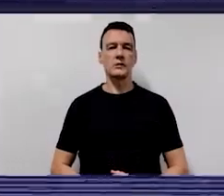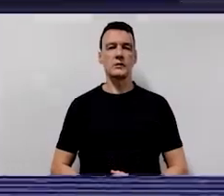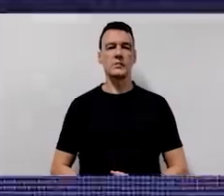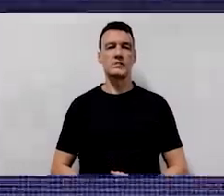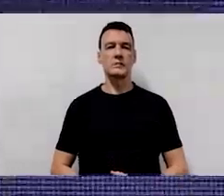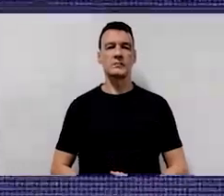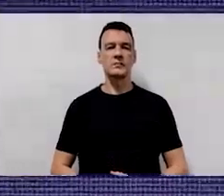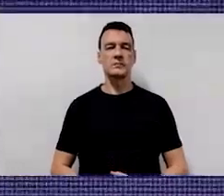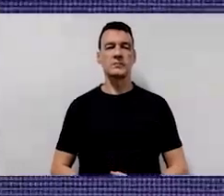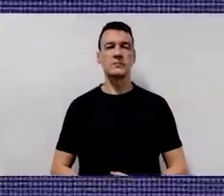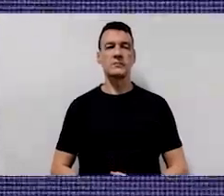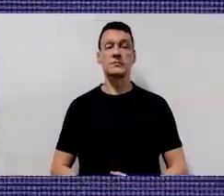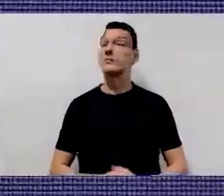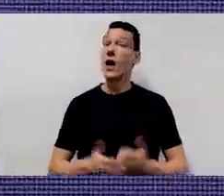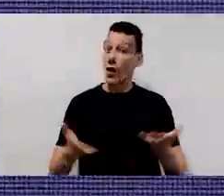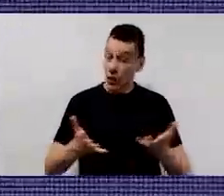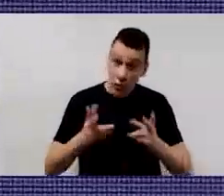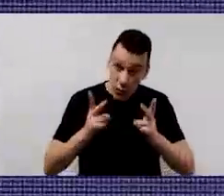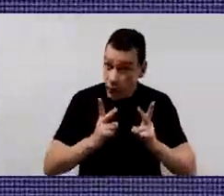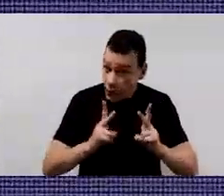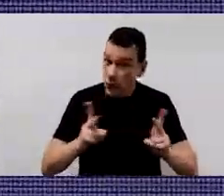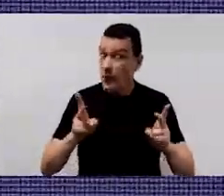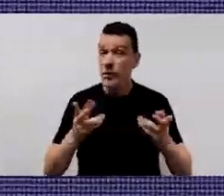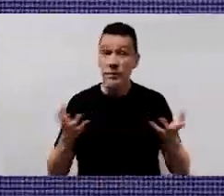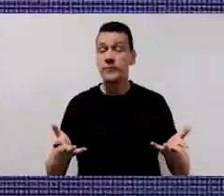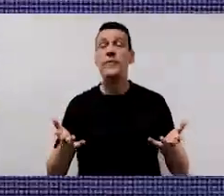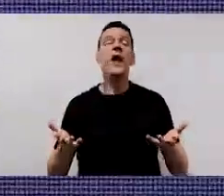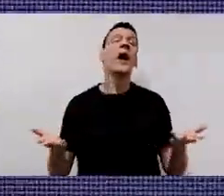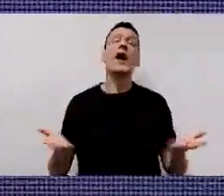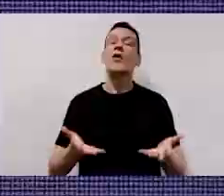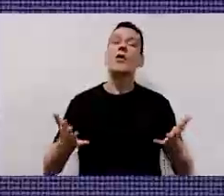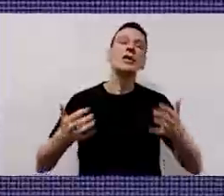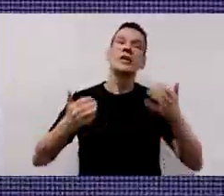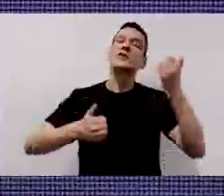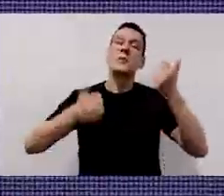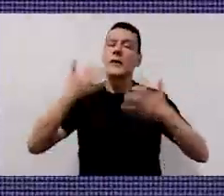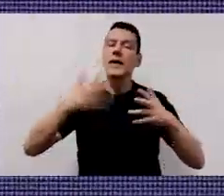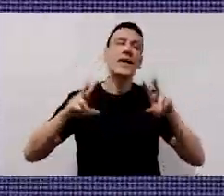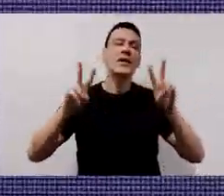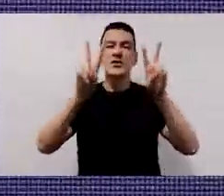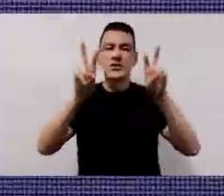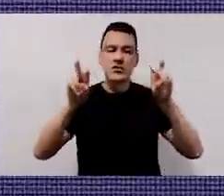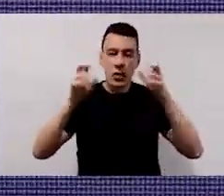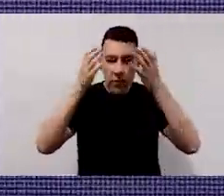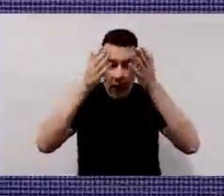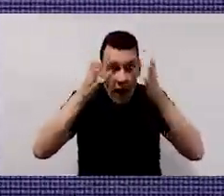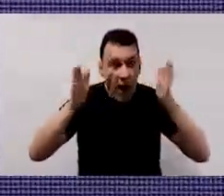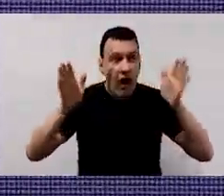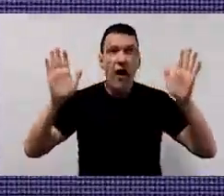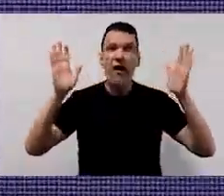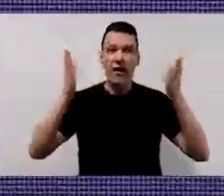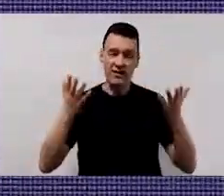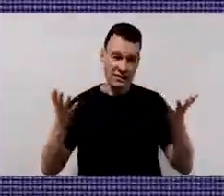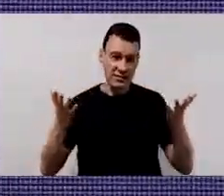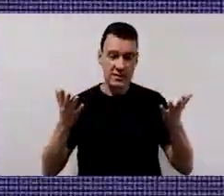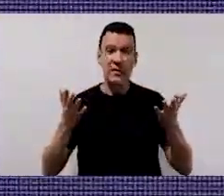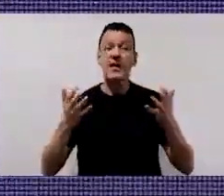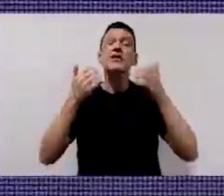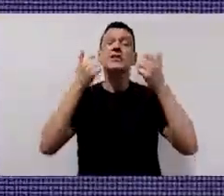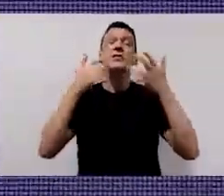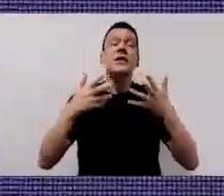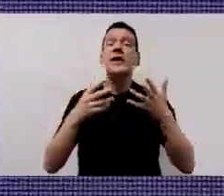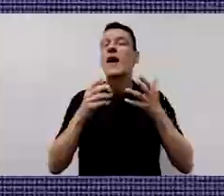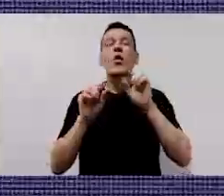Vamos seguir aqui, que agora a gente vai falar sobre abrir horizontes e vai saber um pouquinho mais sobre autenticação da jornada